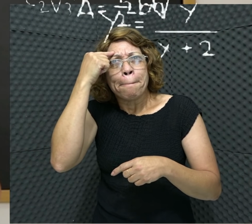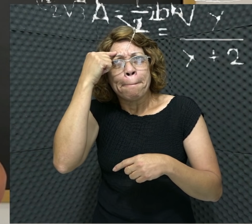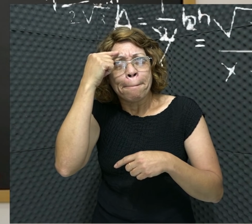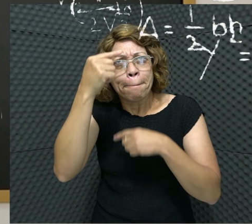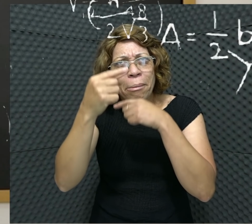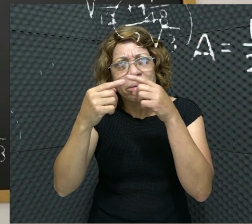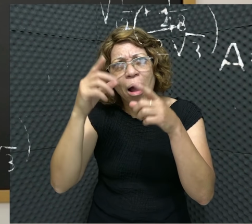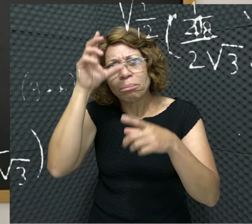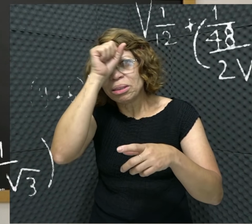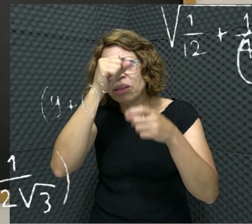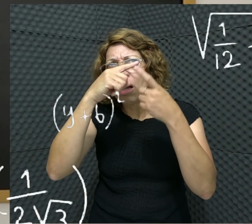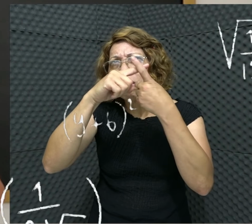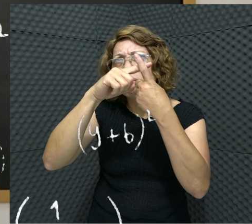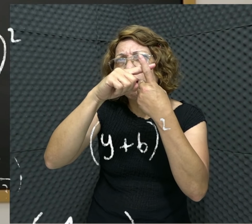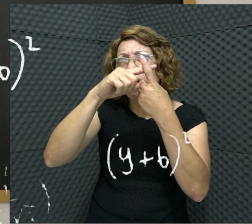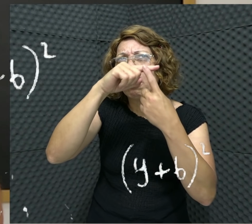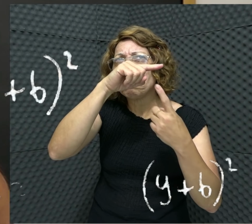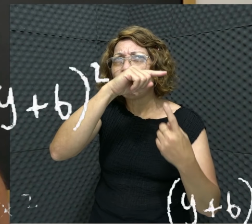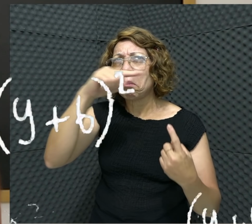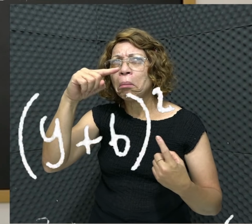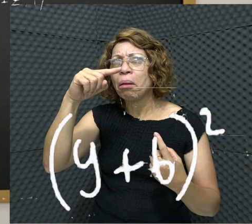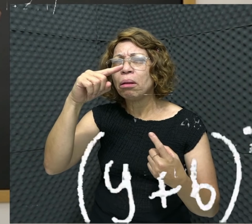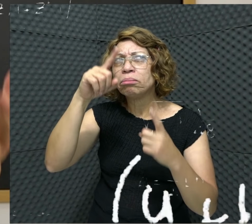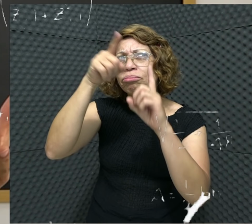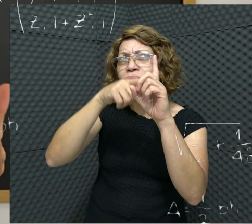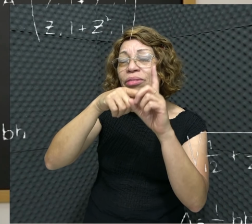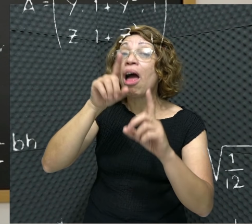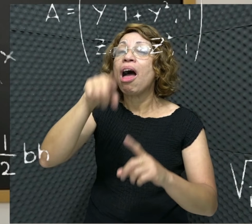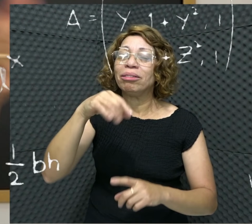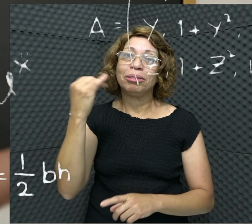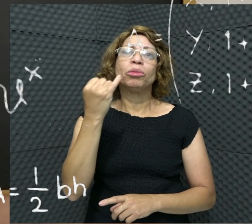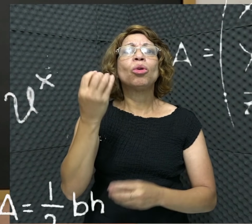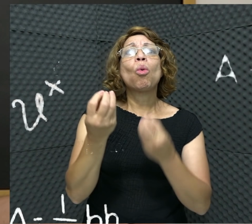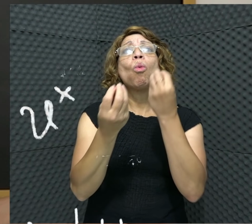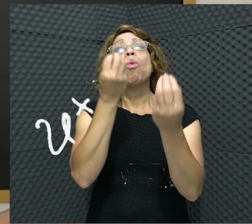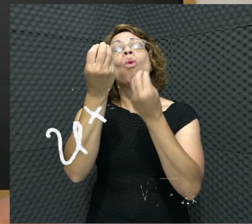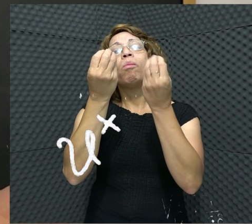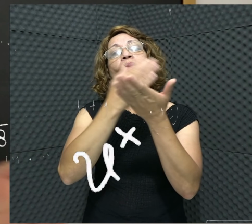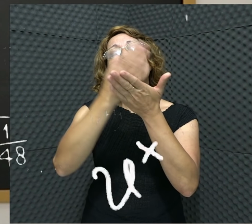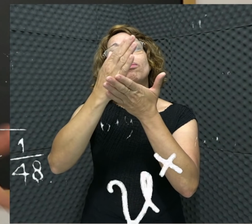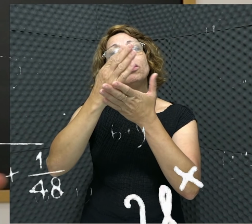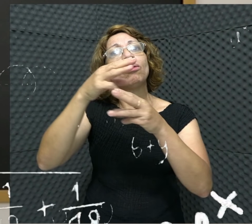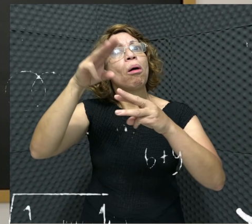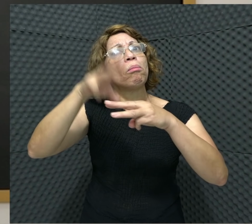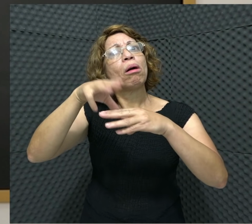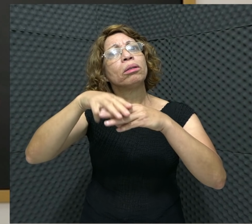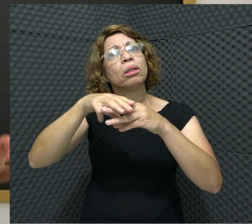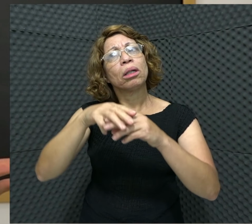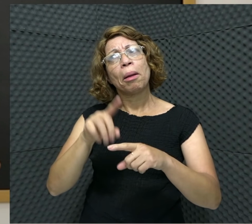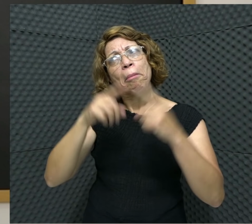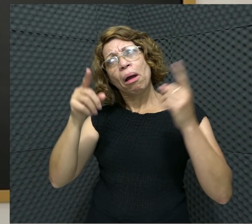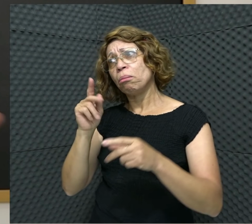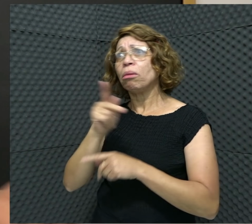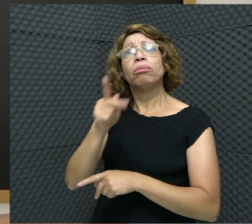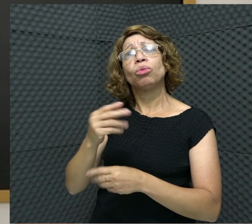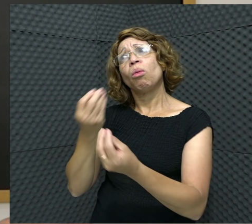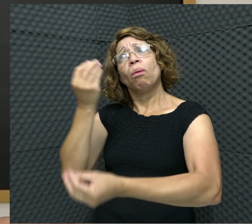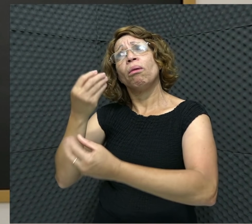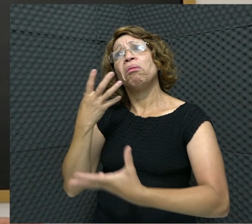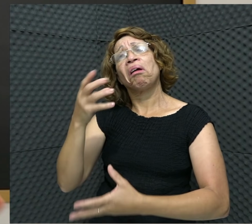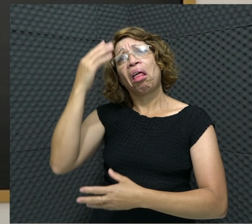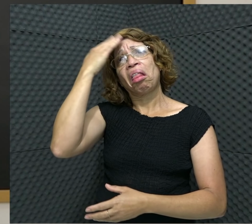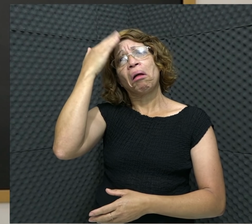matemática, fazer cálculos, lidar com os números, é importante você saber como eles surgiram. Mas, professor, por que eu vou querer saber como os